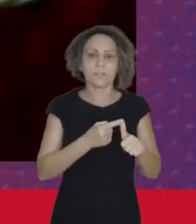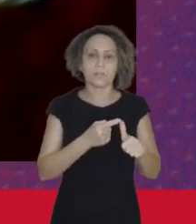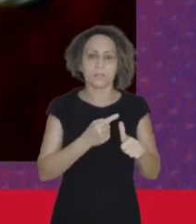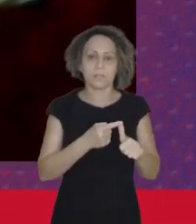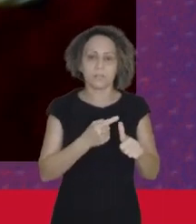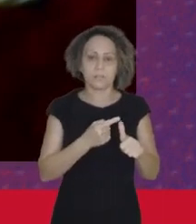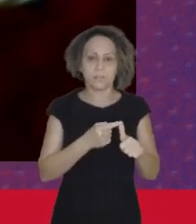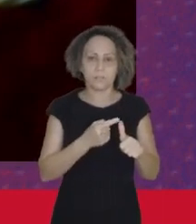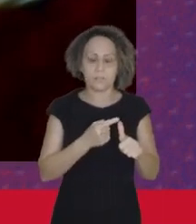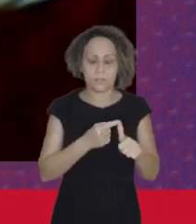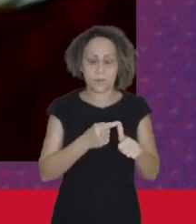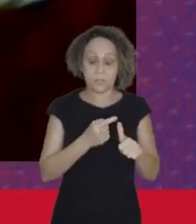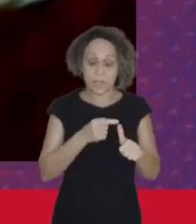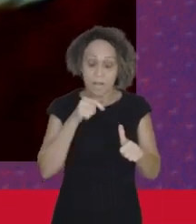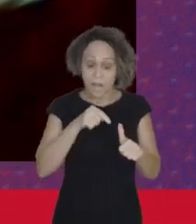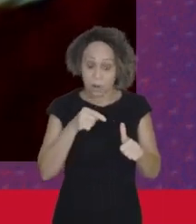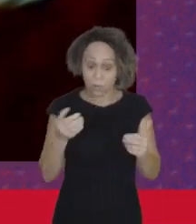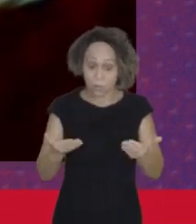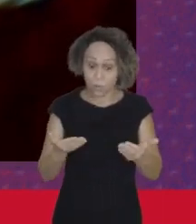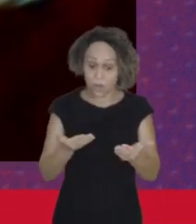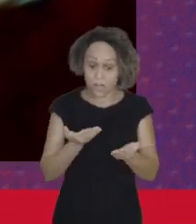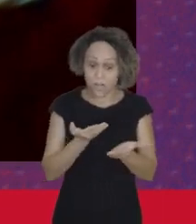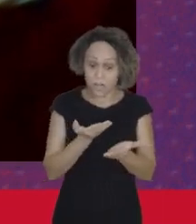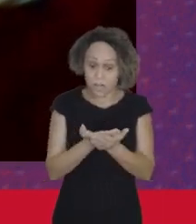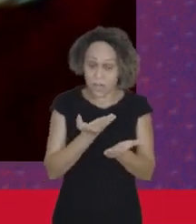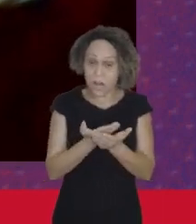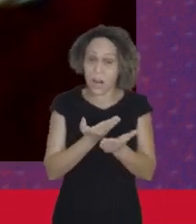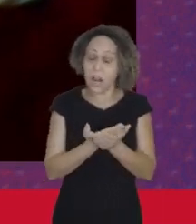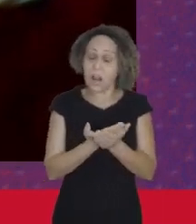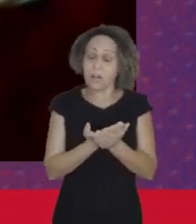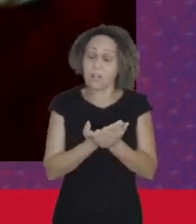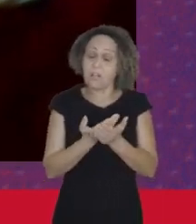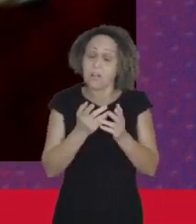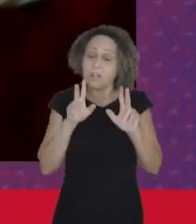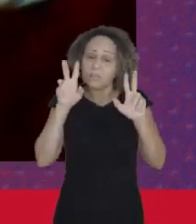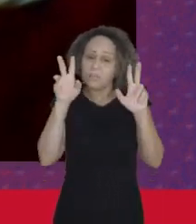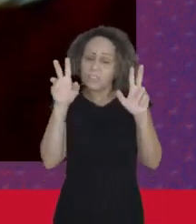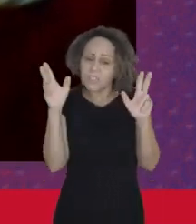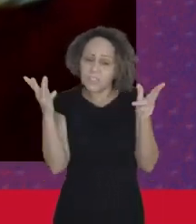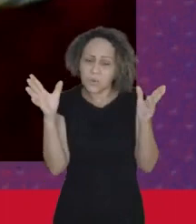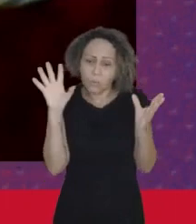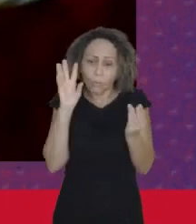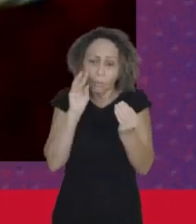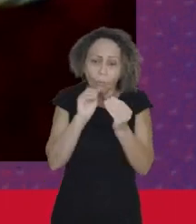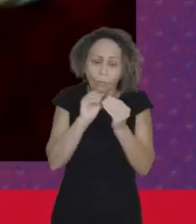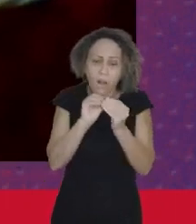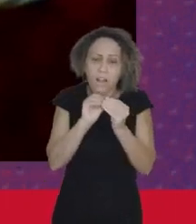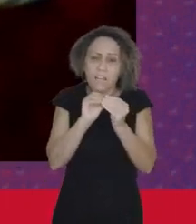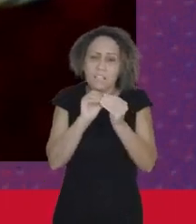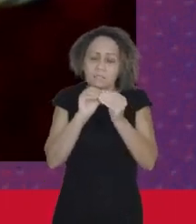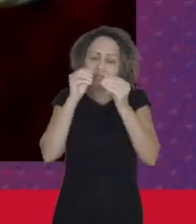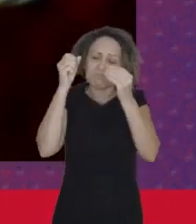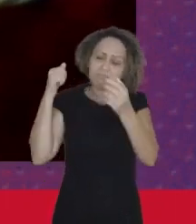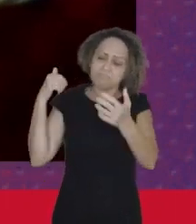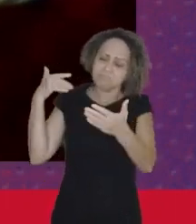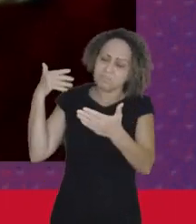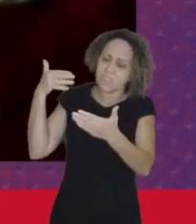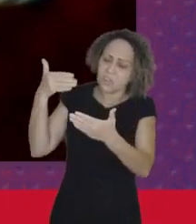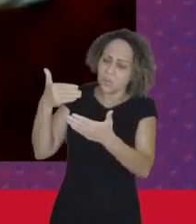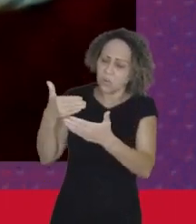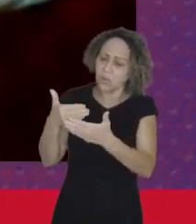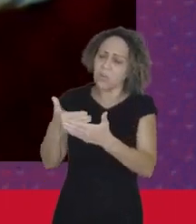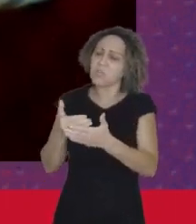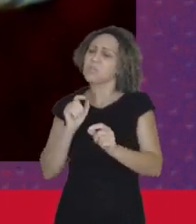nessa primeira aula, eu vou fazer um breve histórico sobre a concepção da